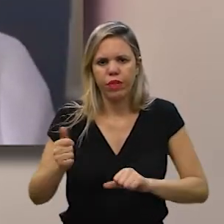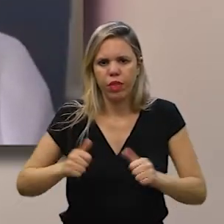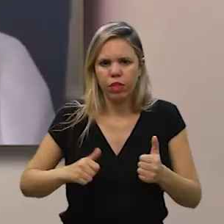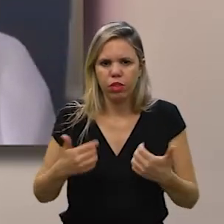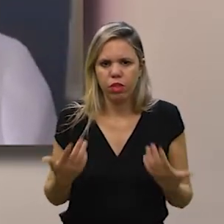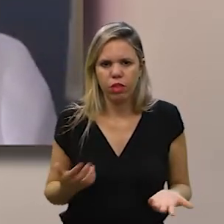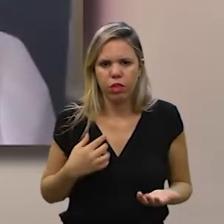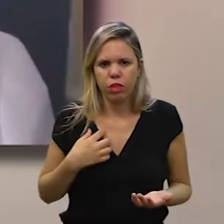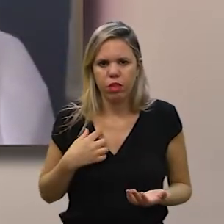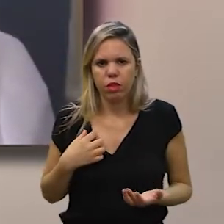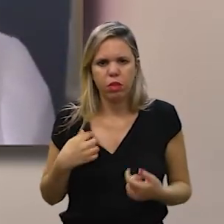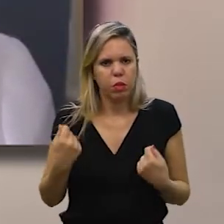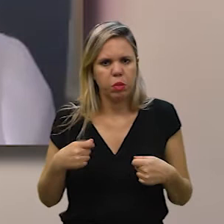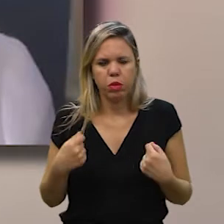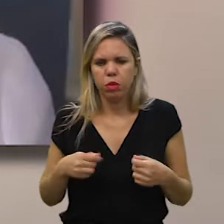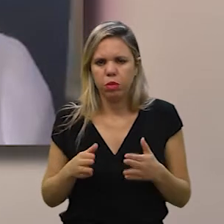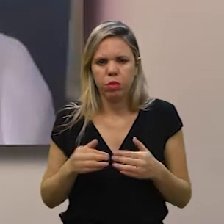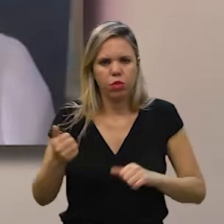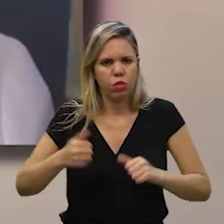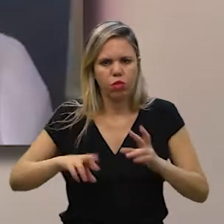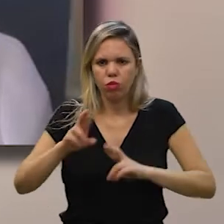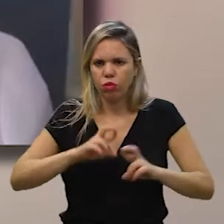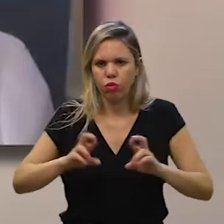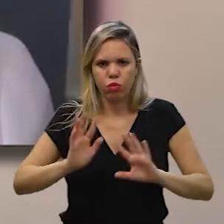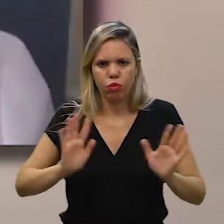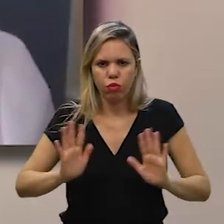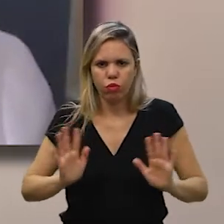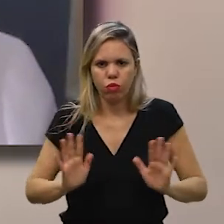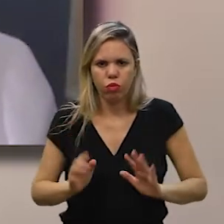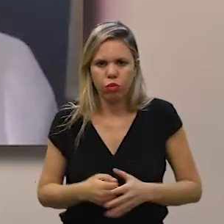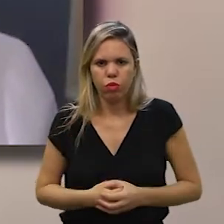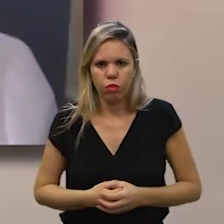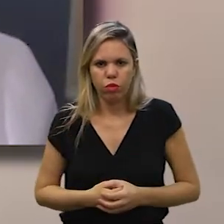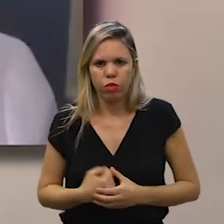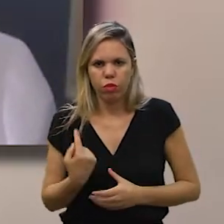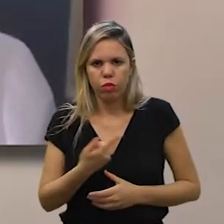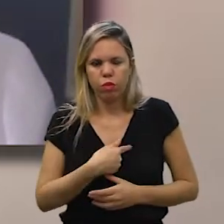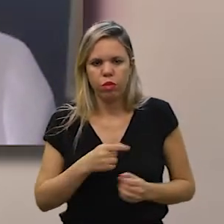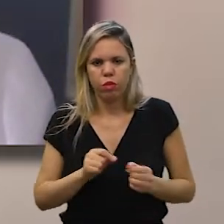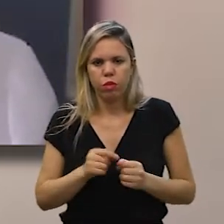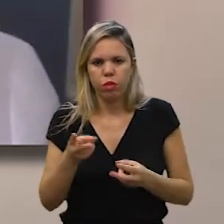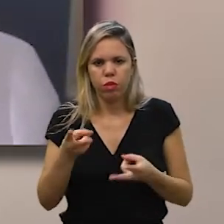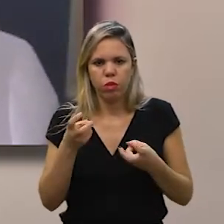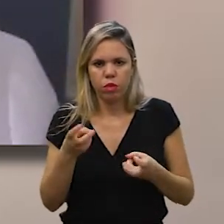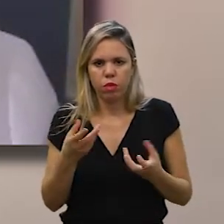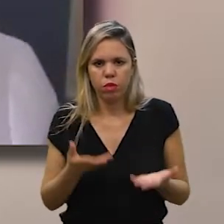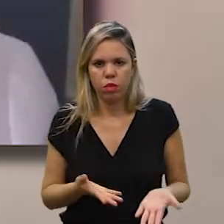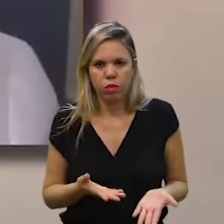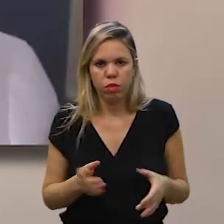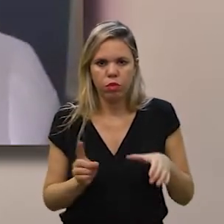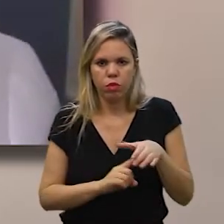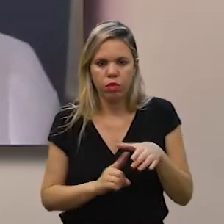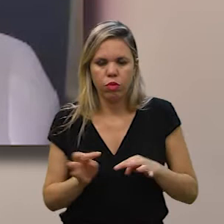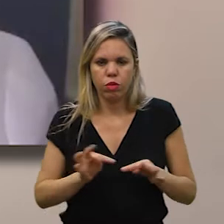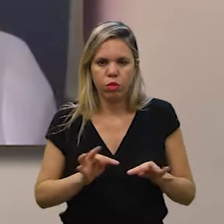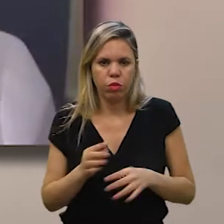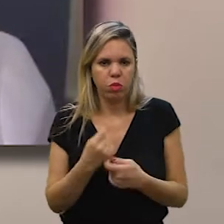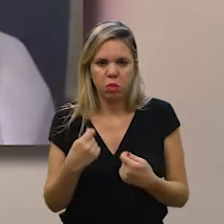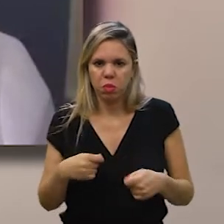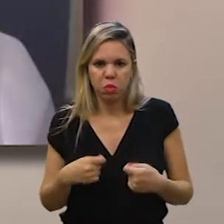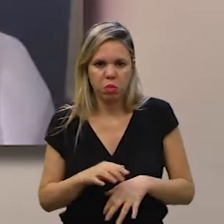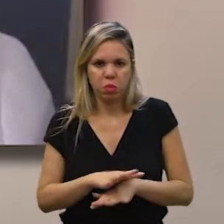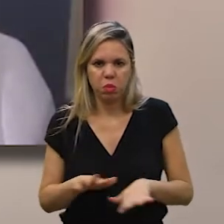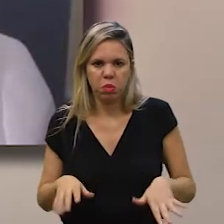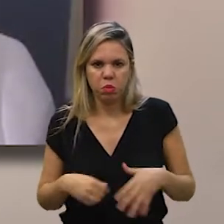o diagnóstico. Nem precisa pedir exame para isso. O diagnóstico que a gente vê é um diagnóstico clínico, não